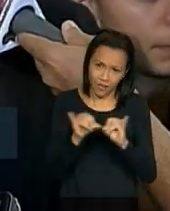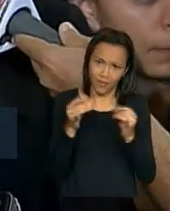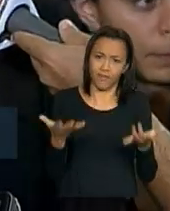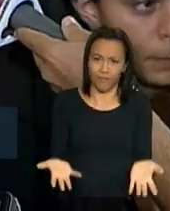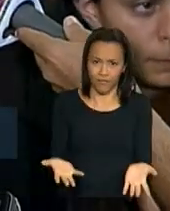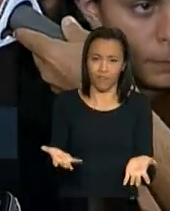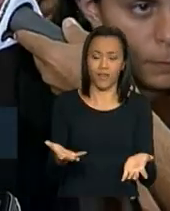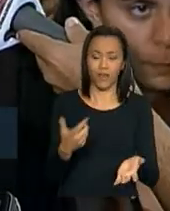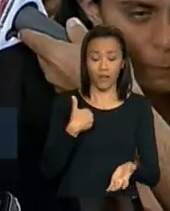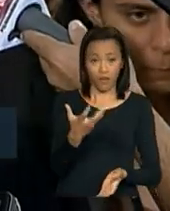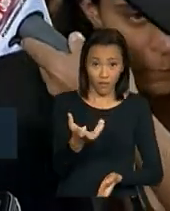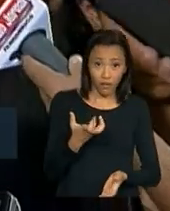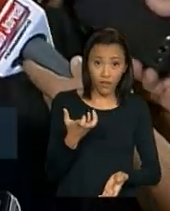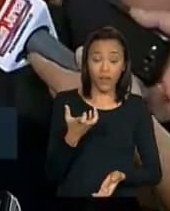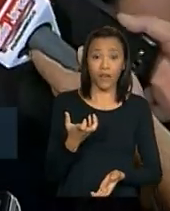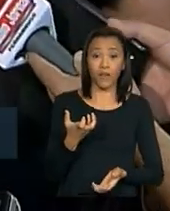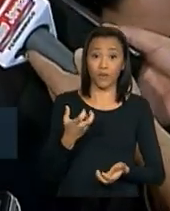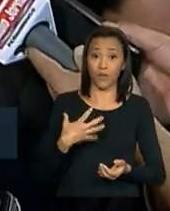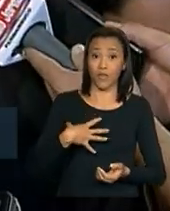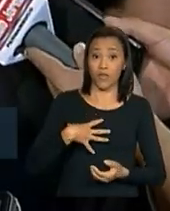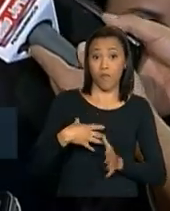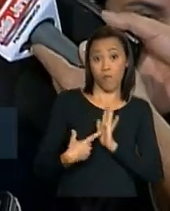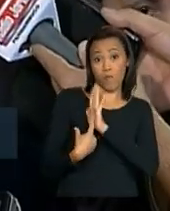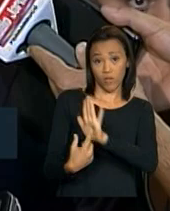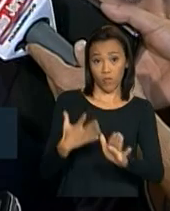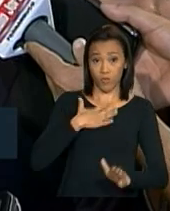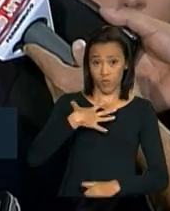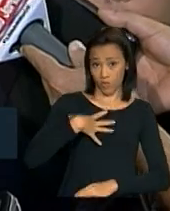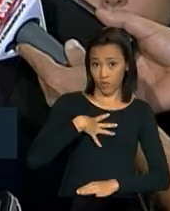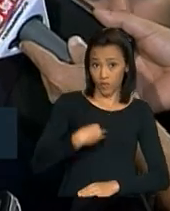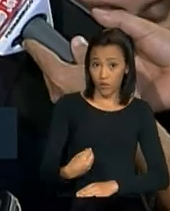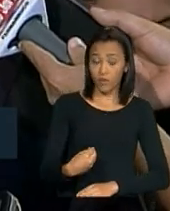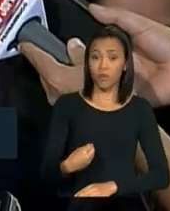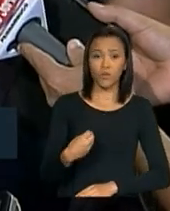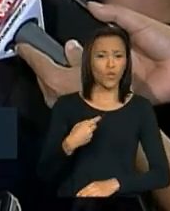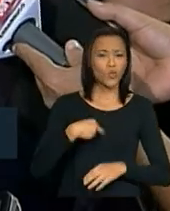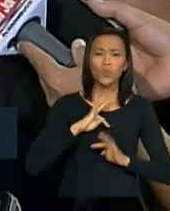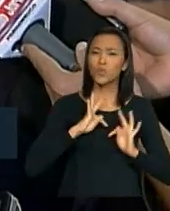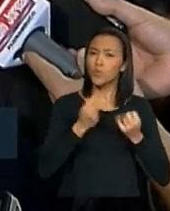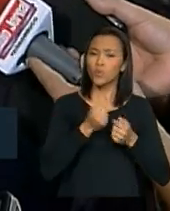Eu quero deixar para meus filhos, por tudo que eu já fiz